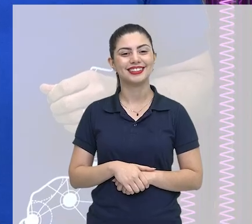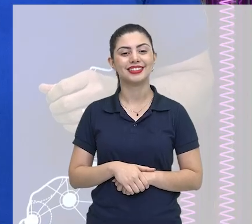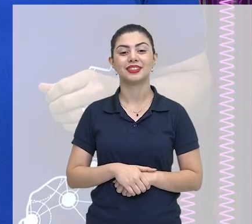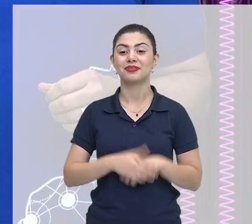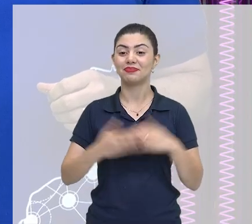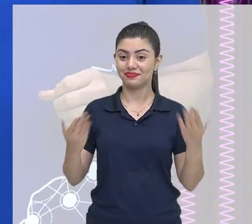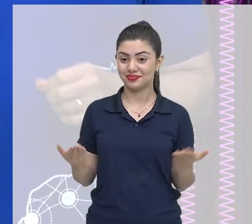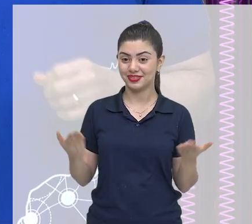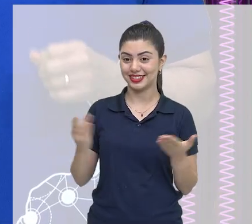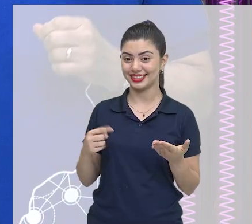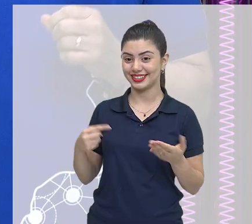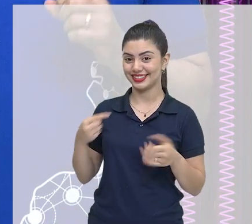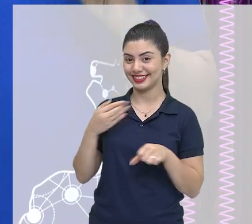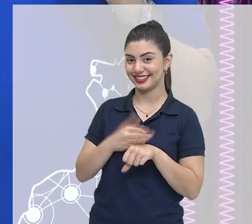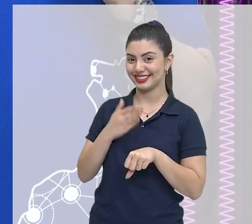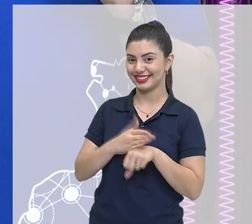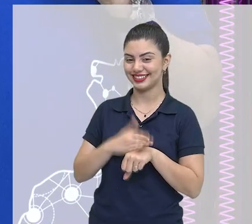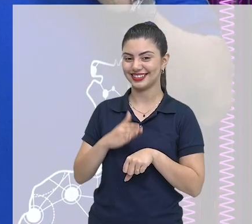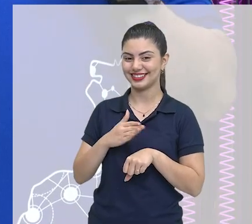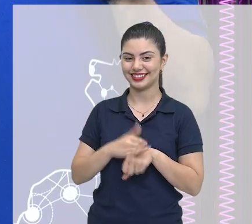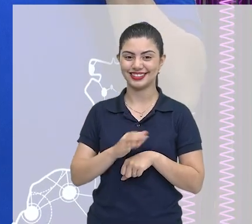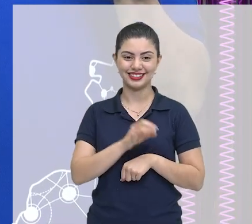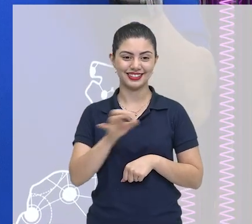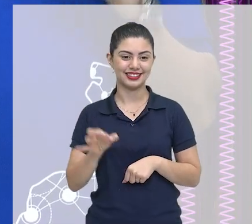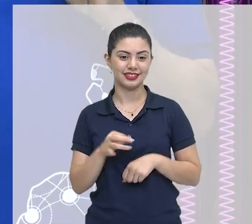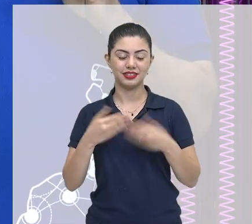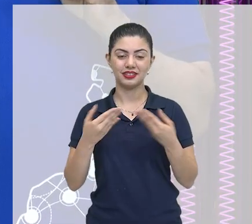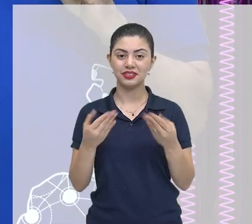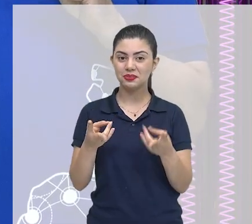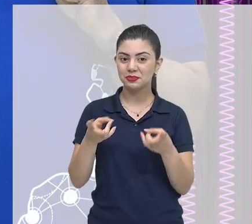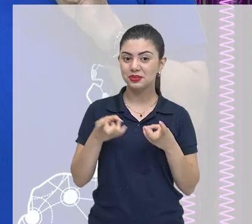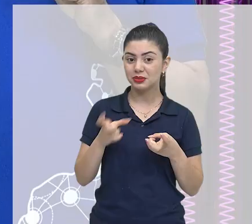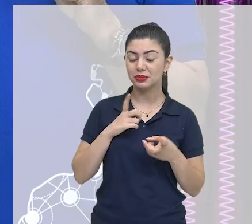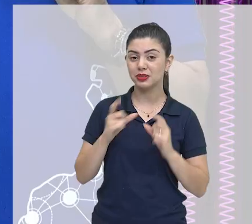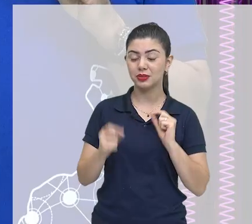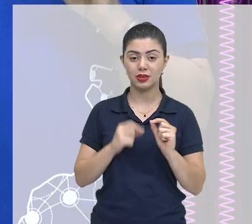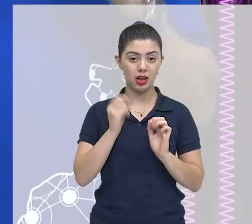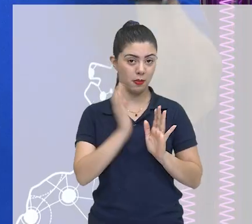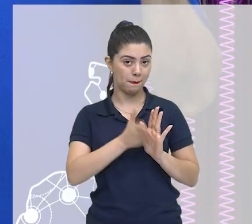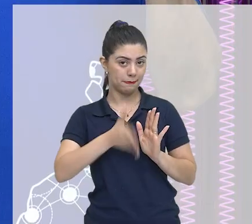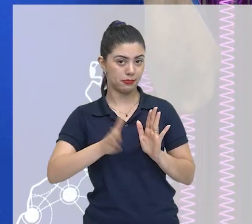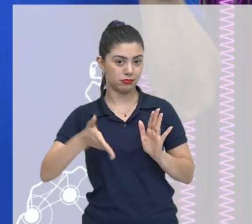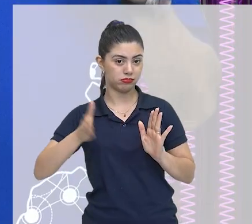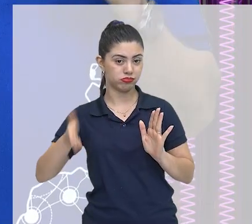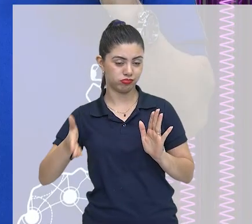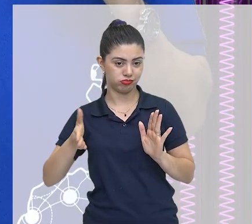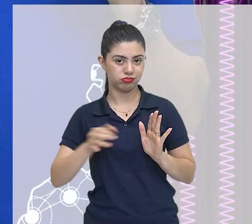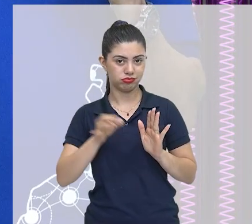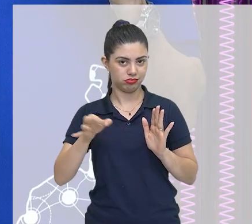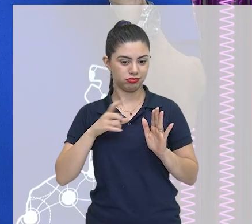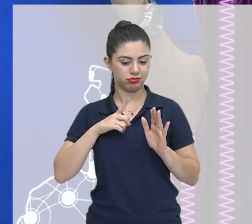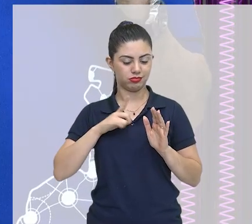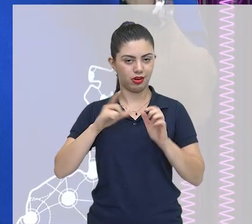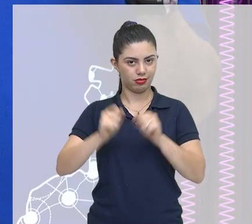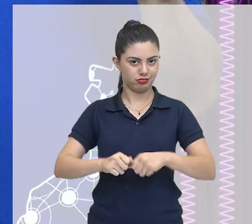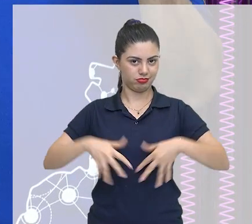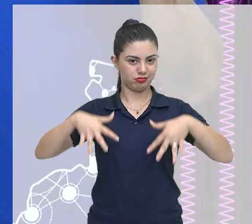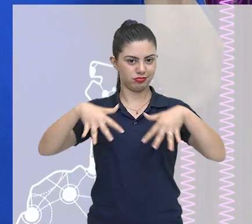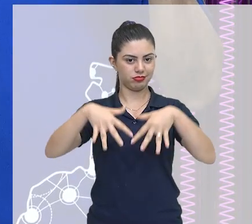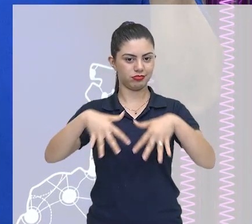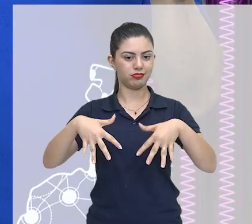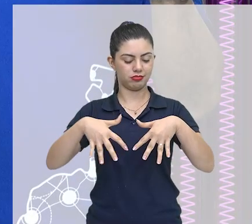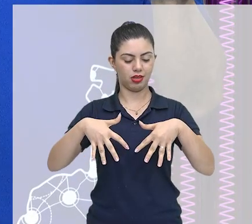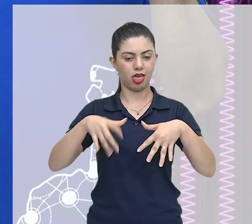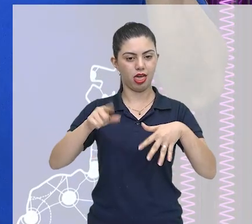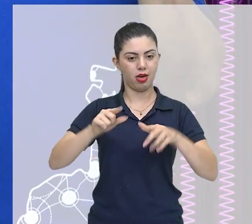Beleza, no nosso exercitar aqui, olha, nós temos um conjunto de ideias, beleza? Temos o nosso fluxograma aí, né?